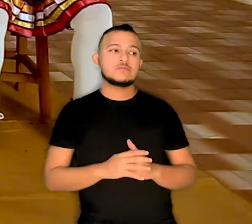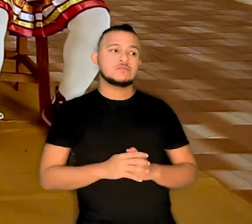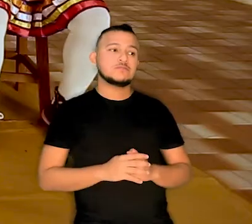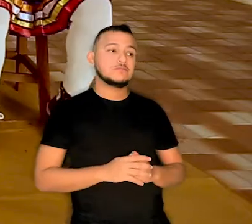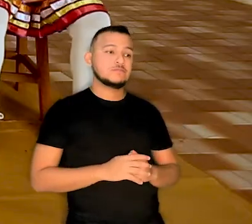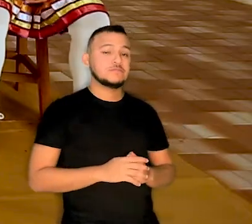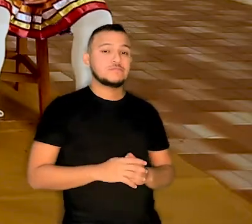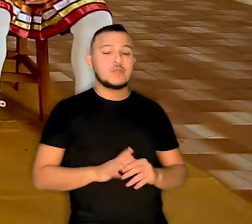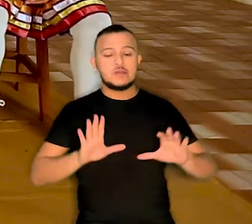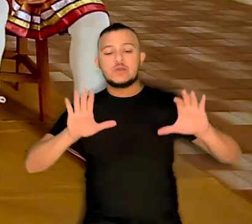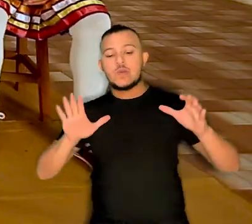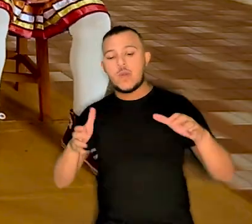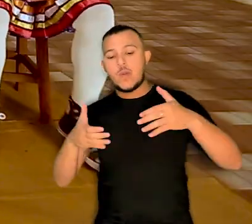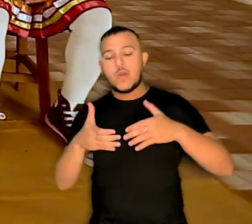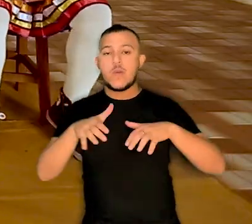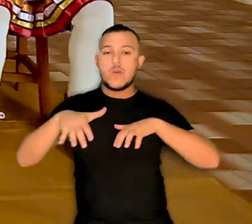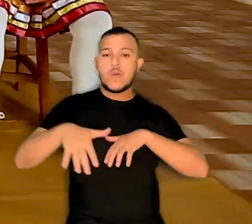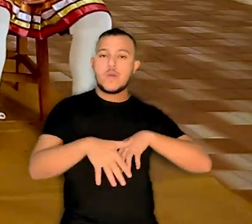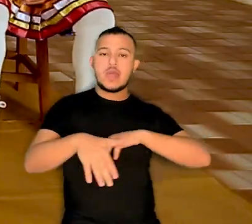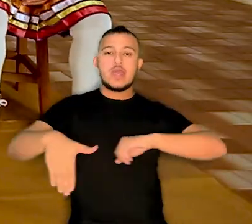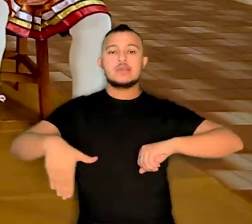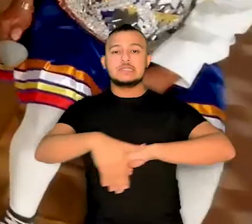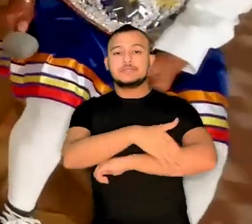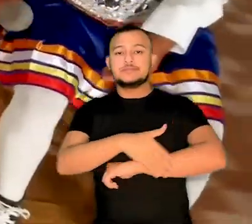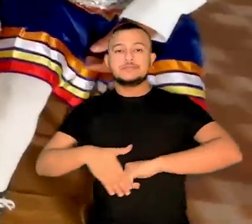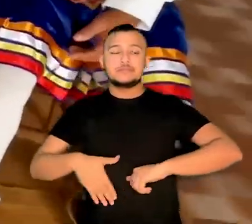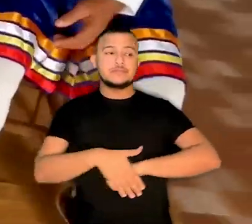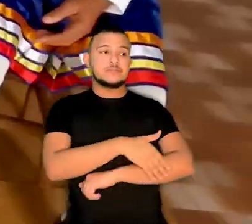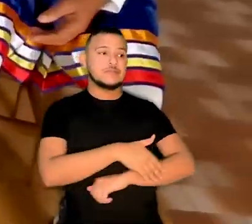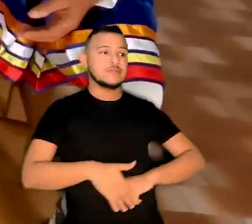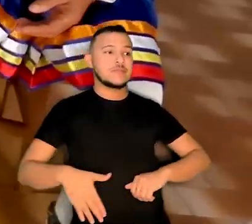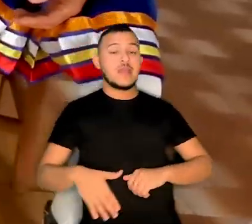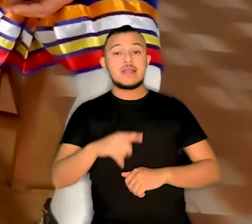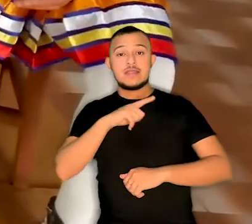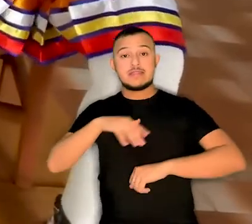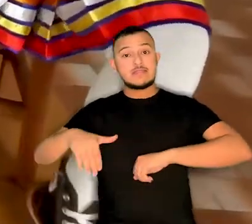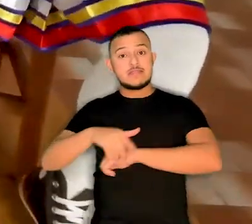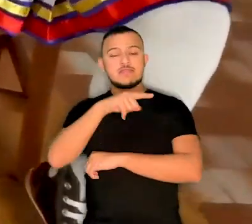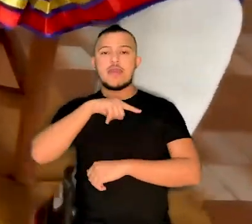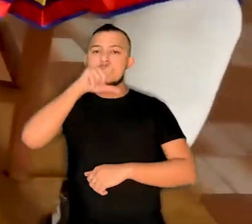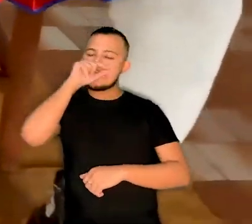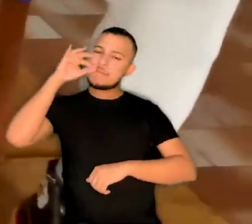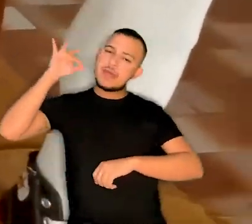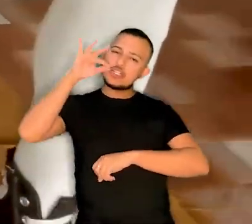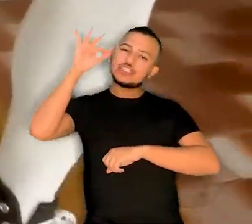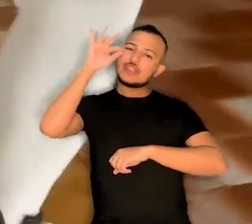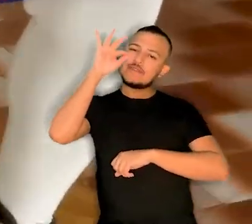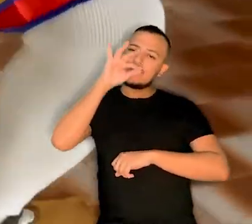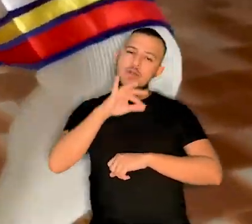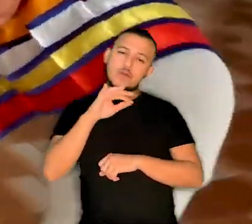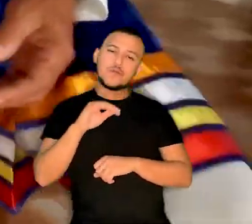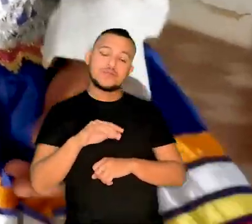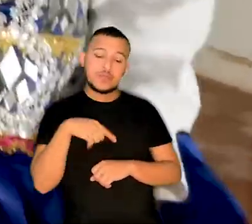Nosso rejado, quando sai a lua, tirar a lua, só parece um beija-flor.